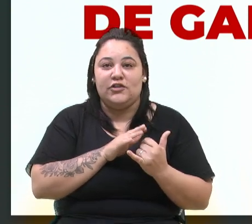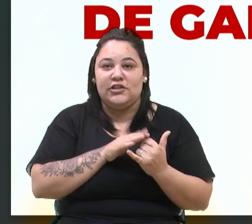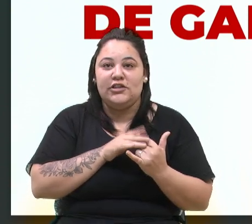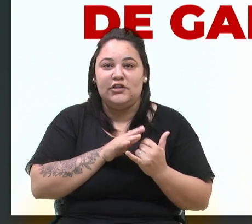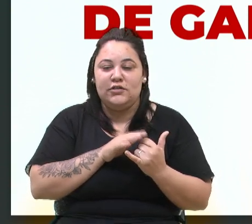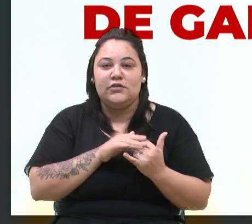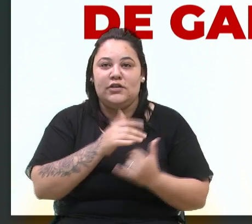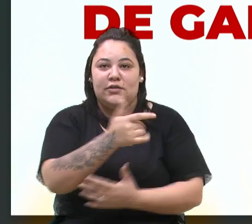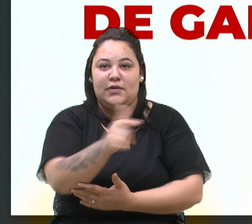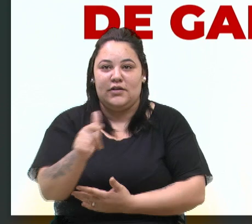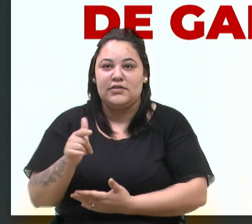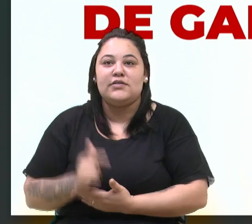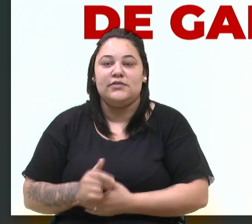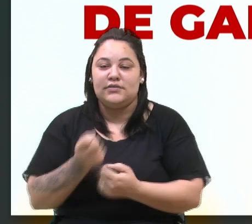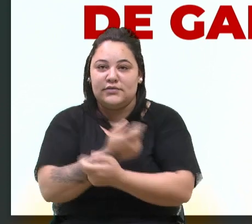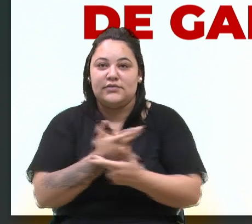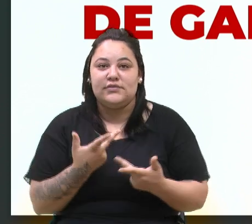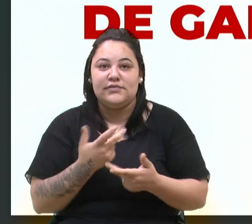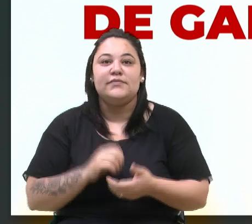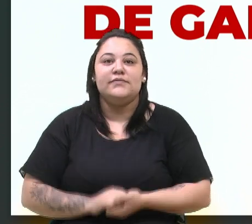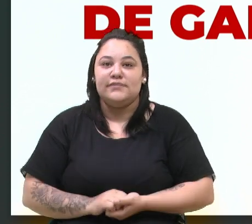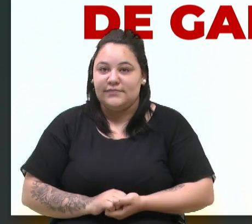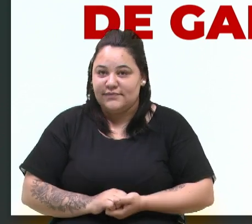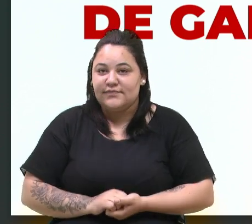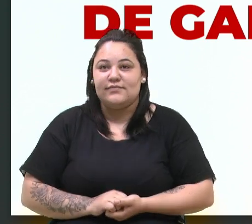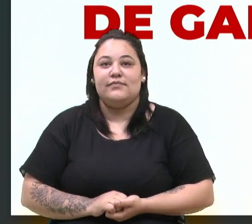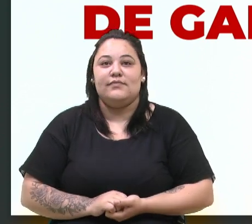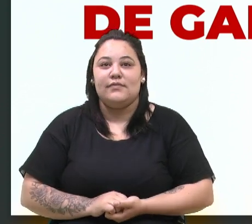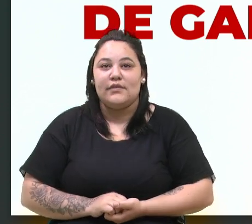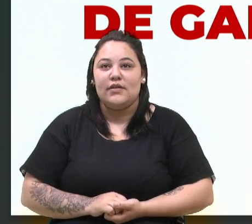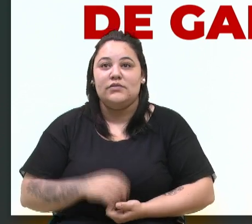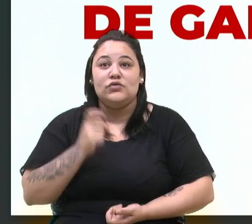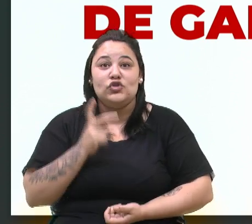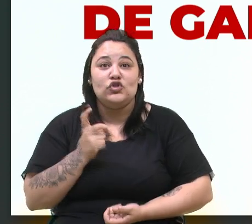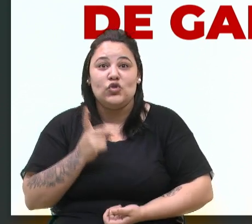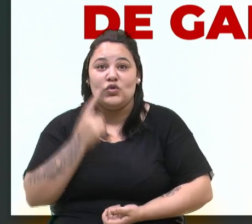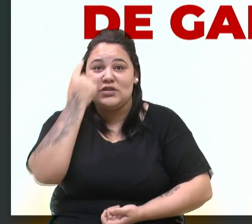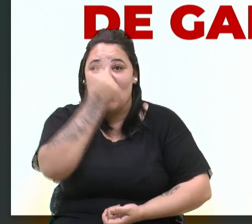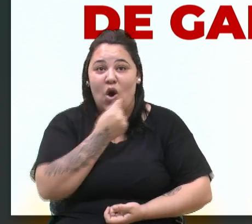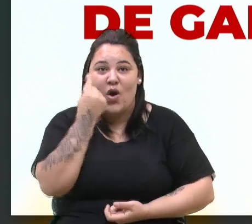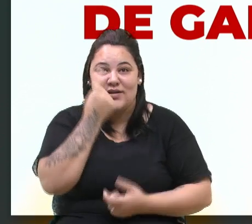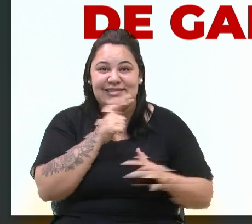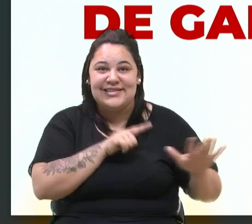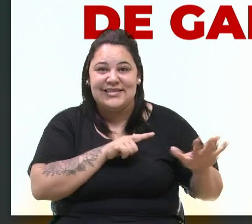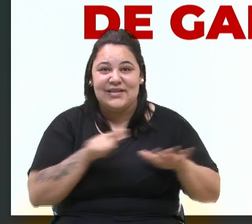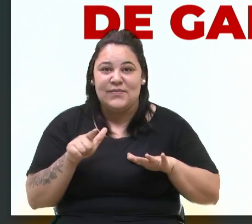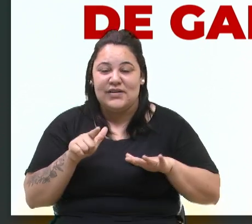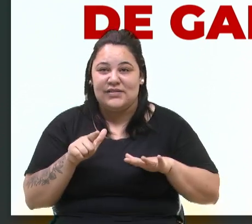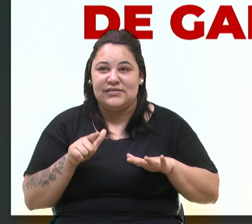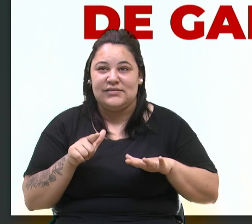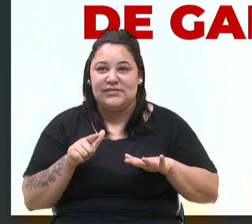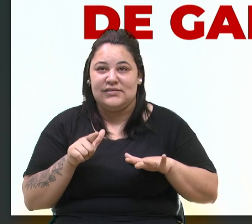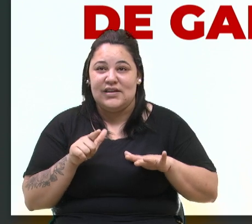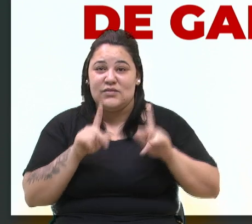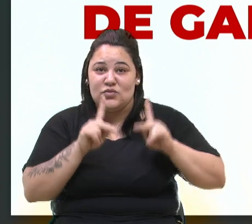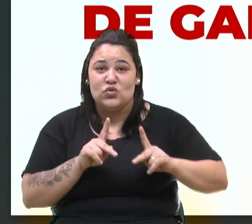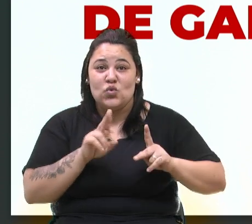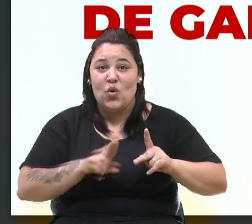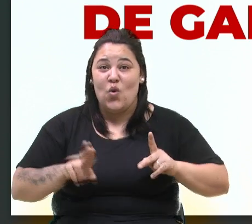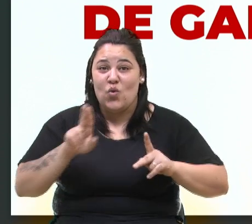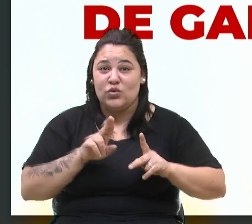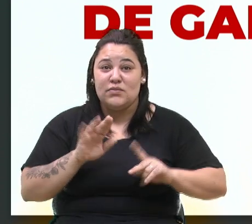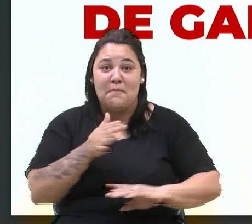informações. E vejam o seguinte, são 12 horas por semana de consumo